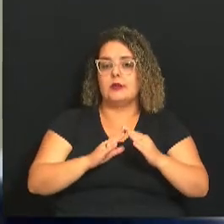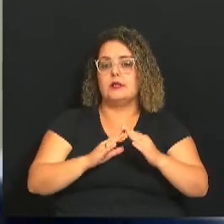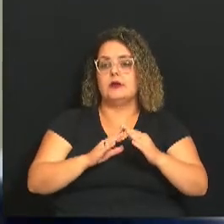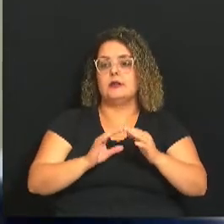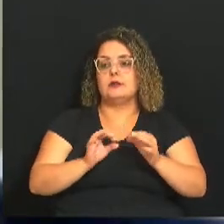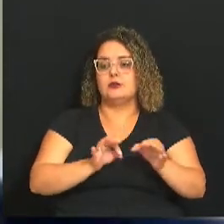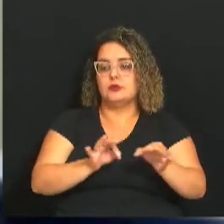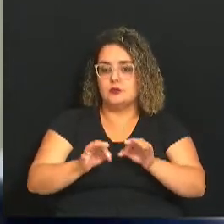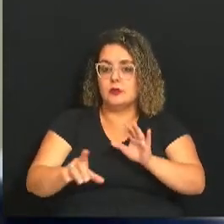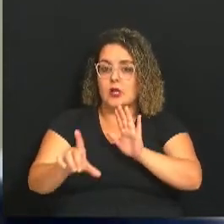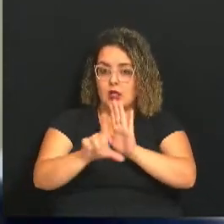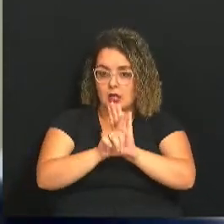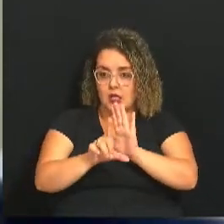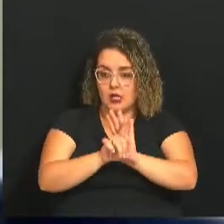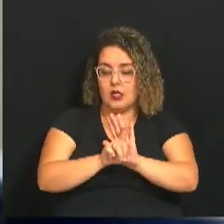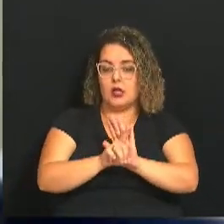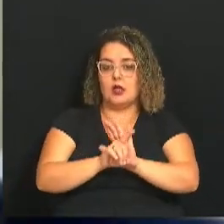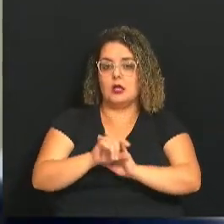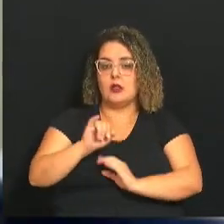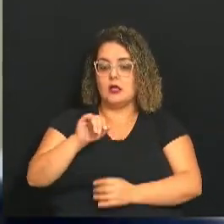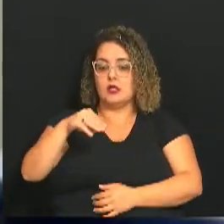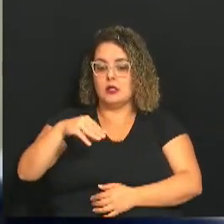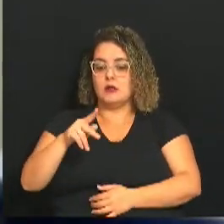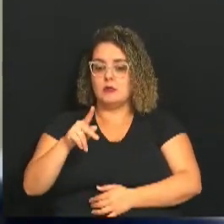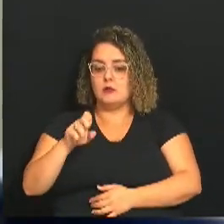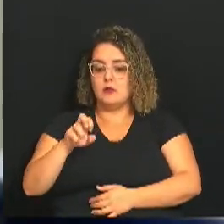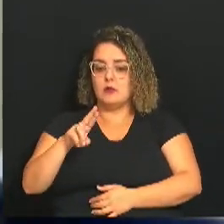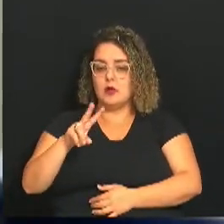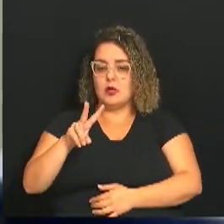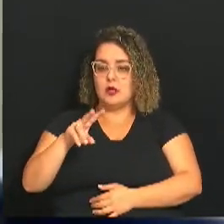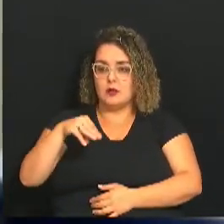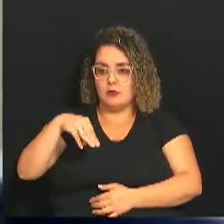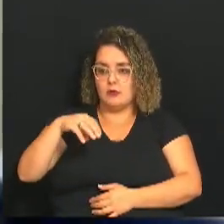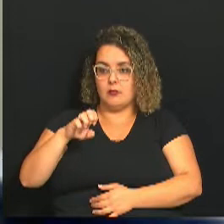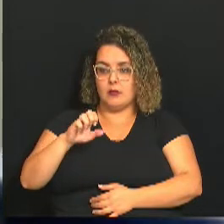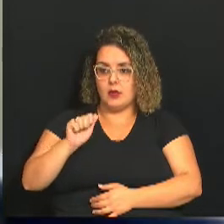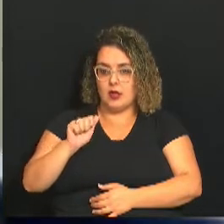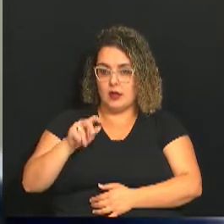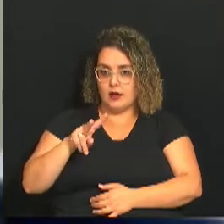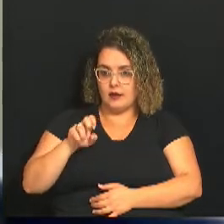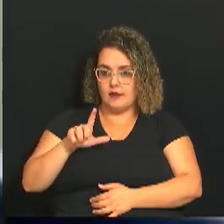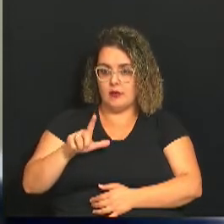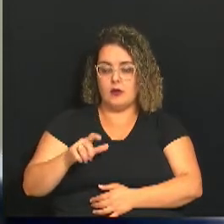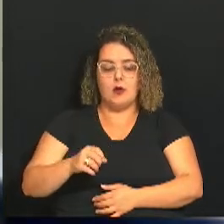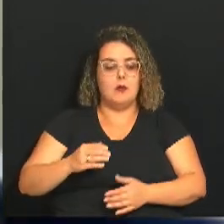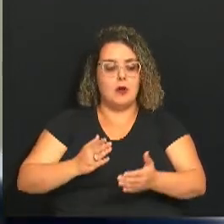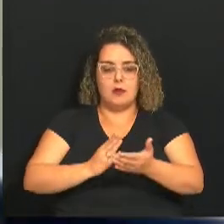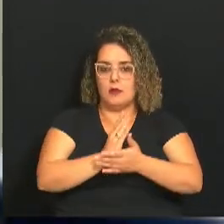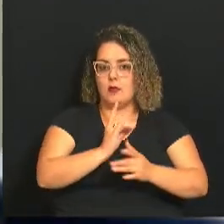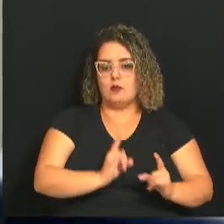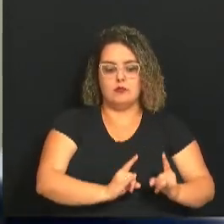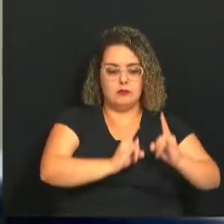para você aprovar um projeto ou de um prédio ou de uma moradia